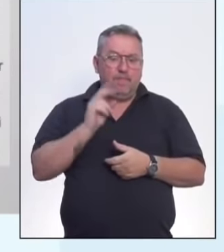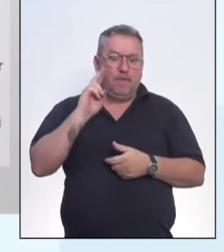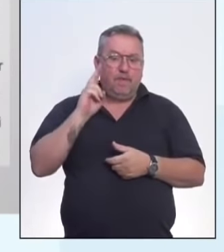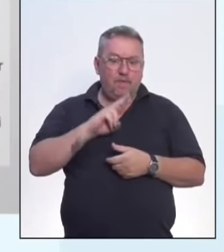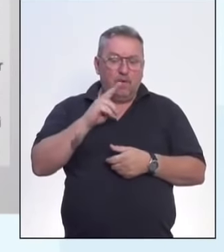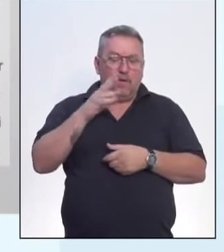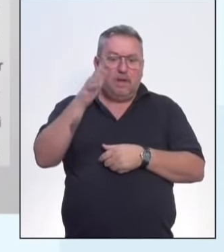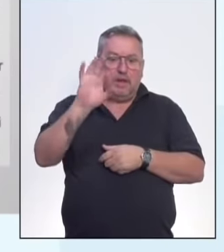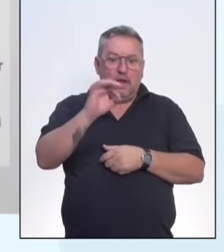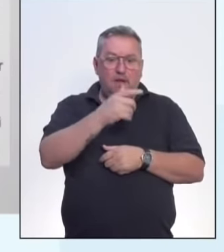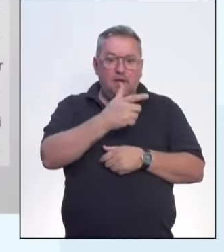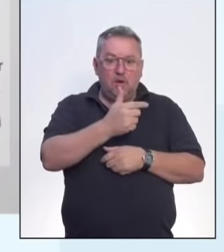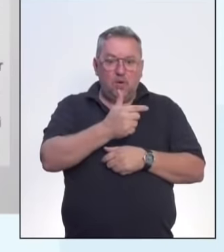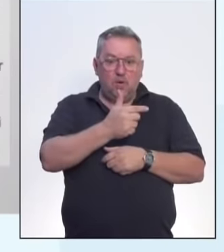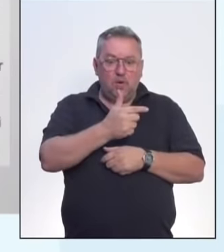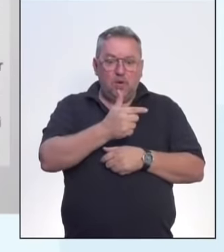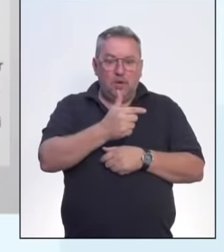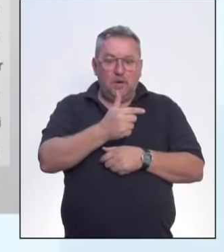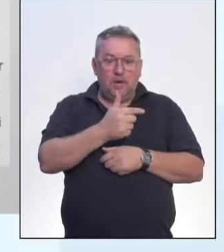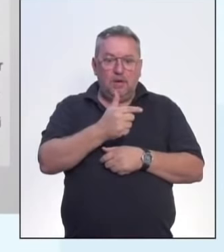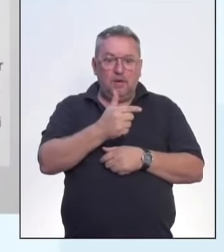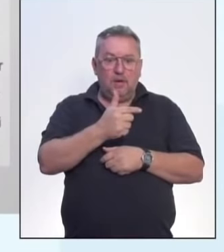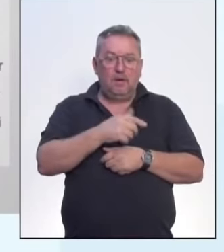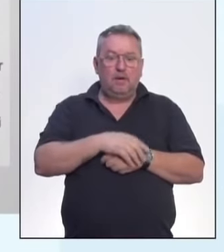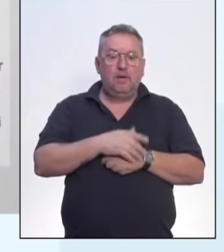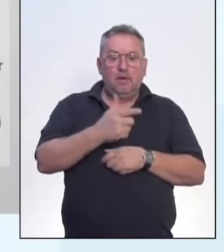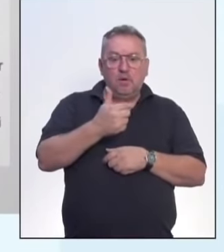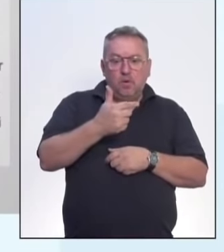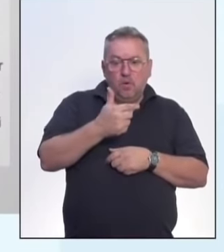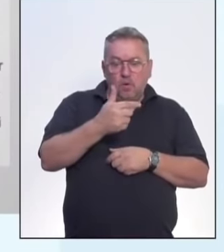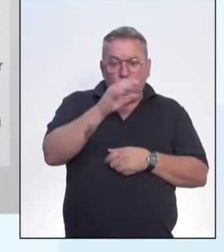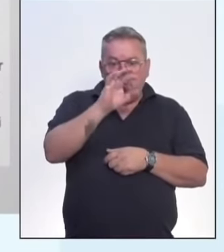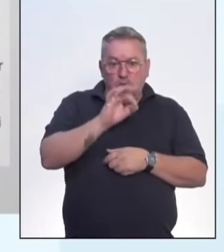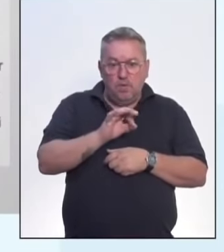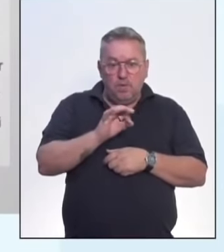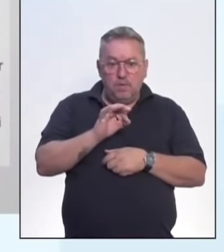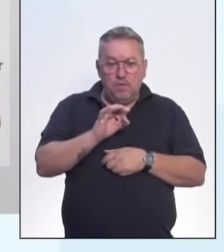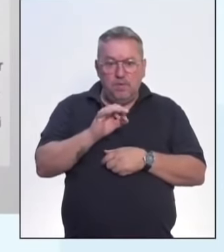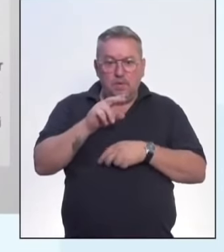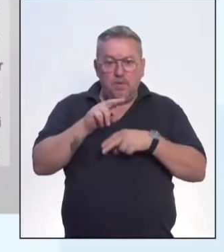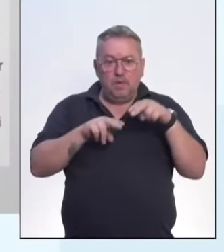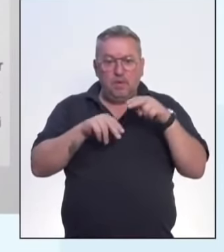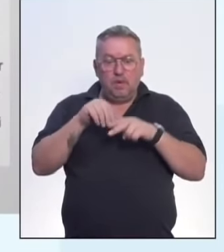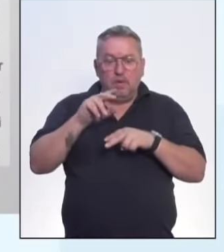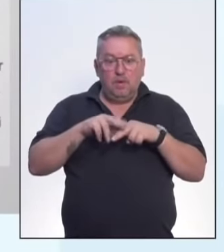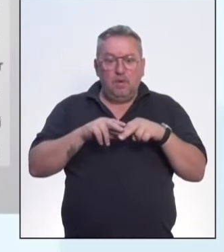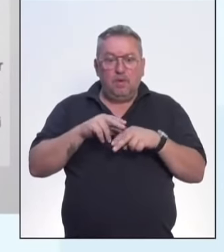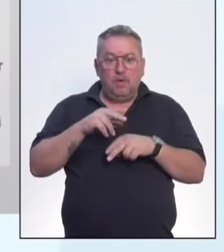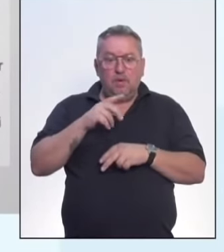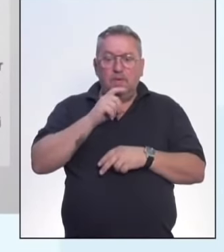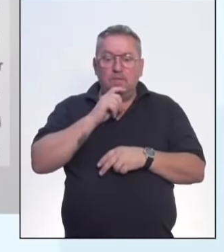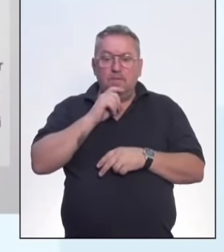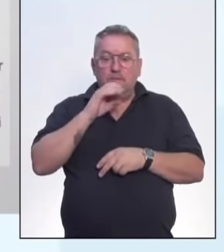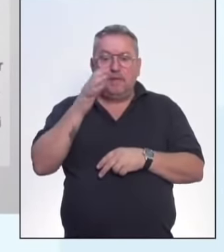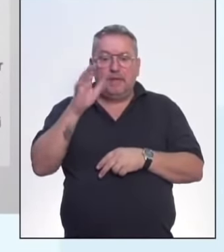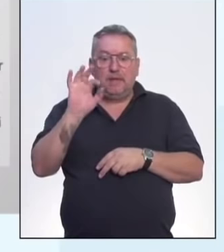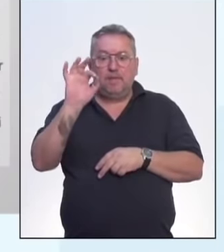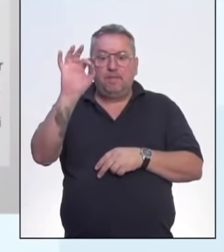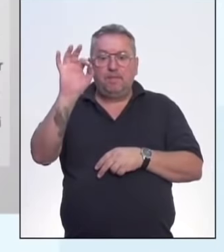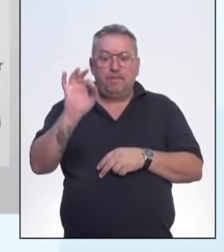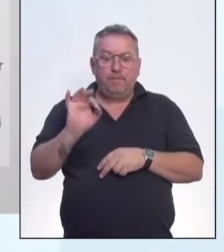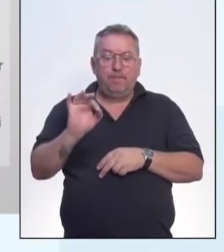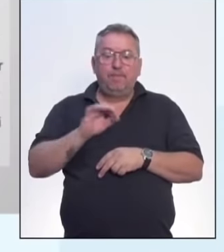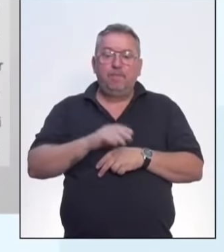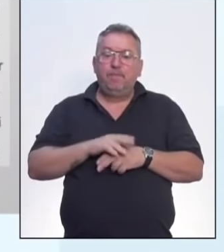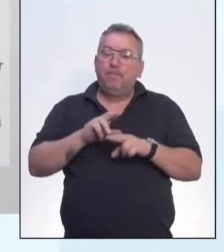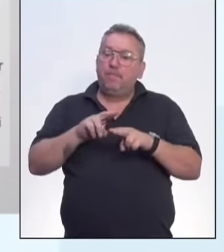Então, acontece, o mês de maio a gente tem ali os 12%, e o mês de junho, em verdinho ali, a gente tem